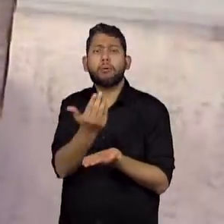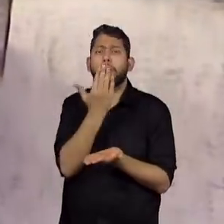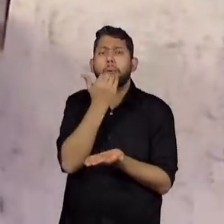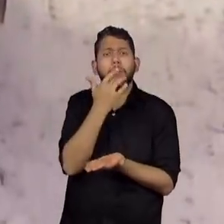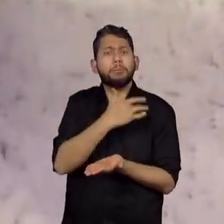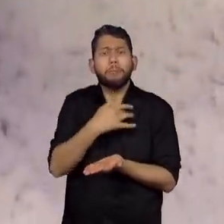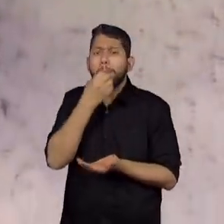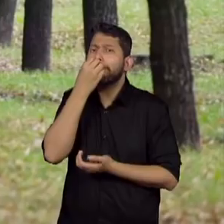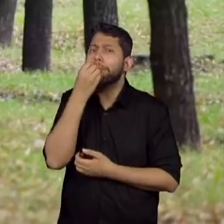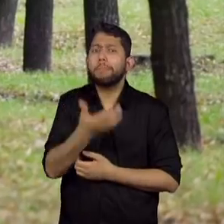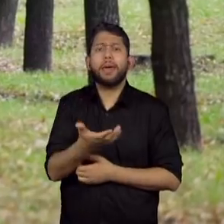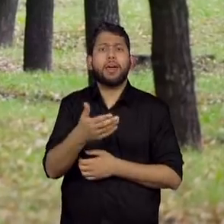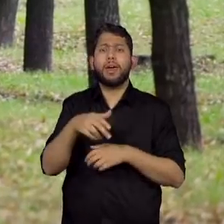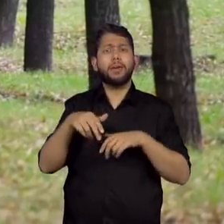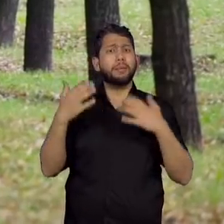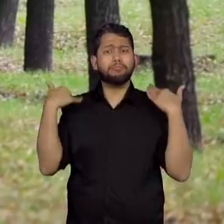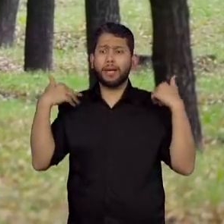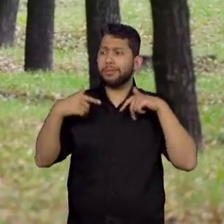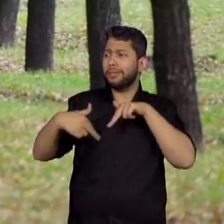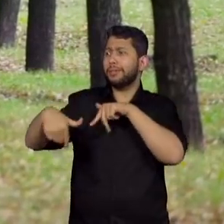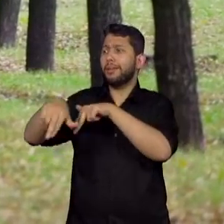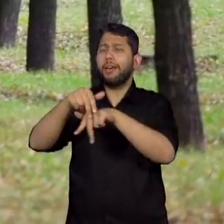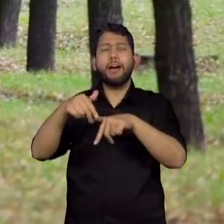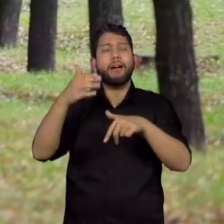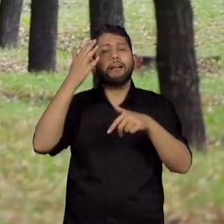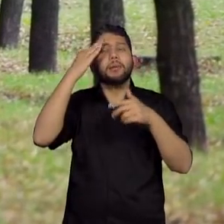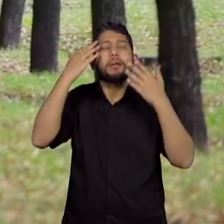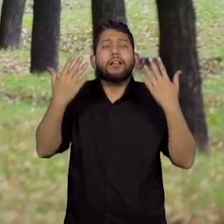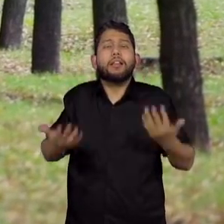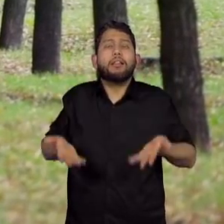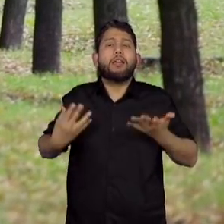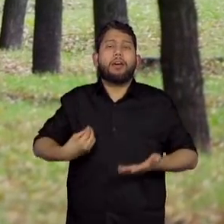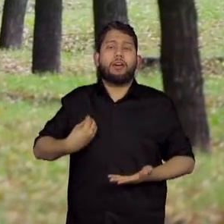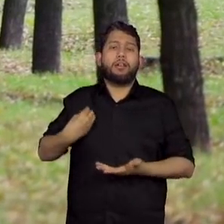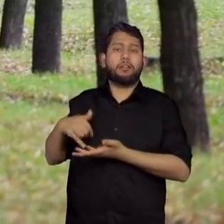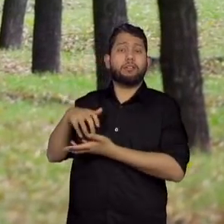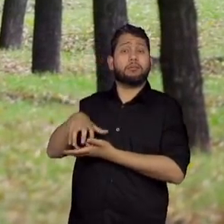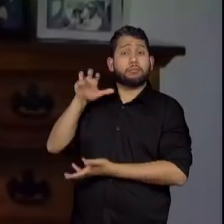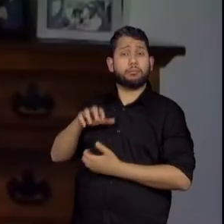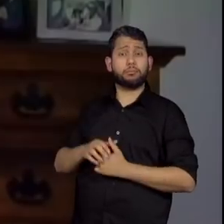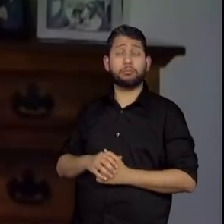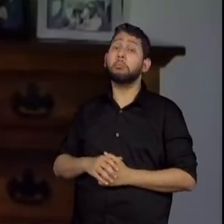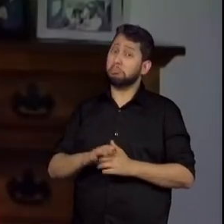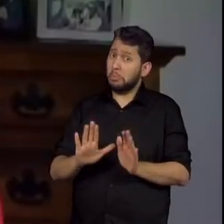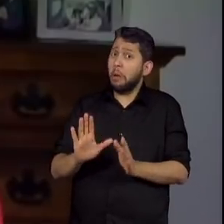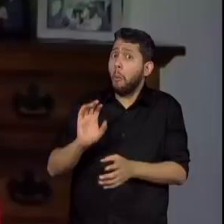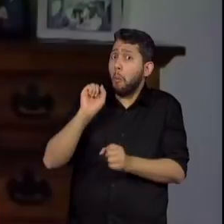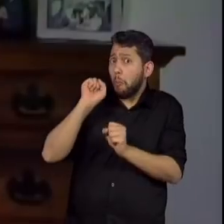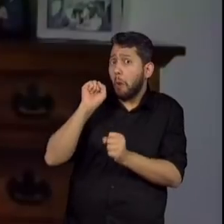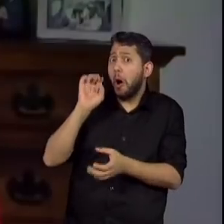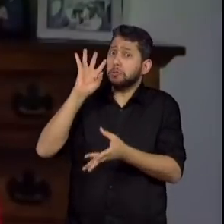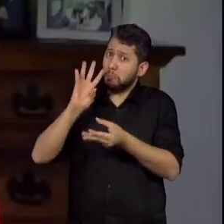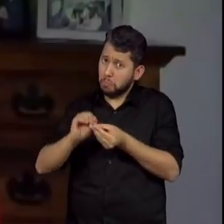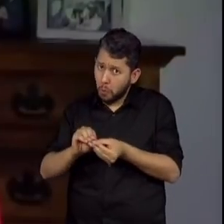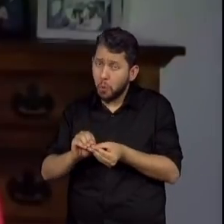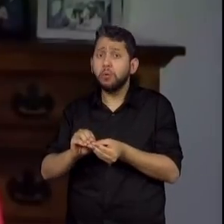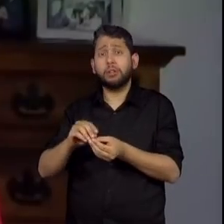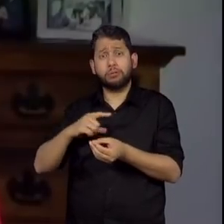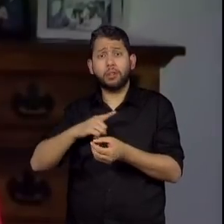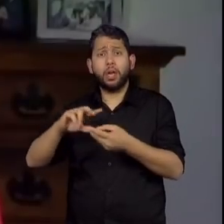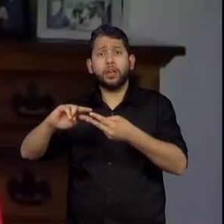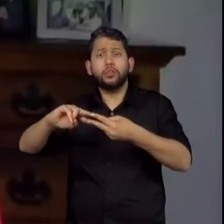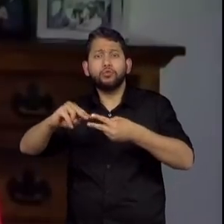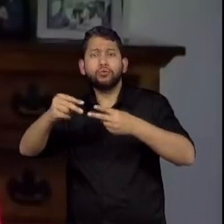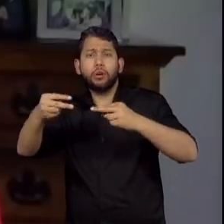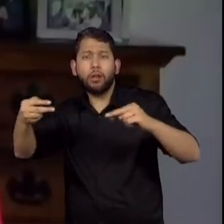eles andavam bastante. Então, de alguma forma, a genética se aliou